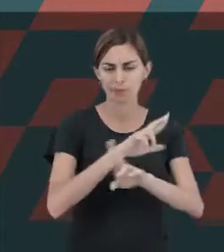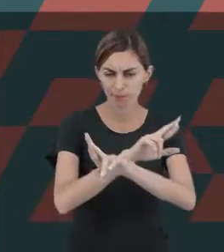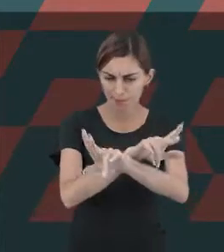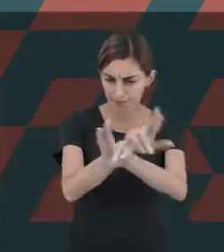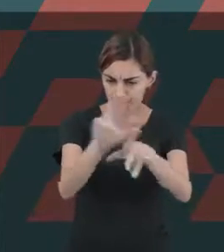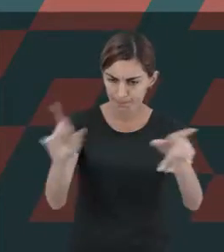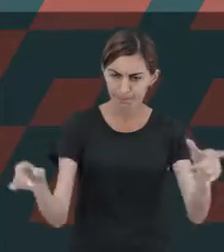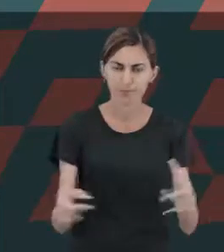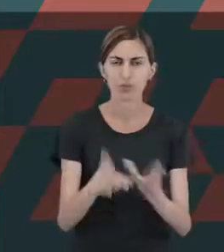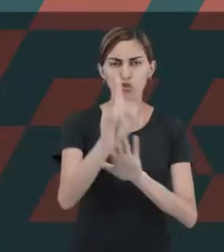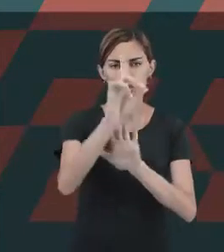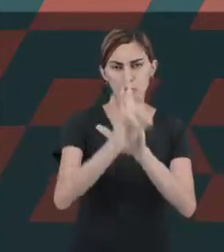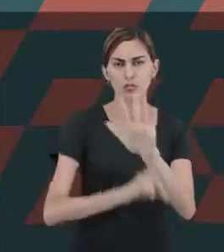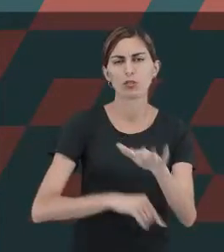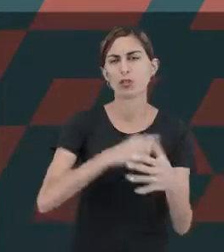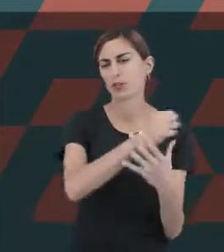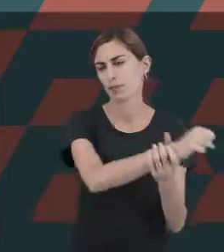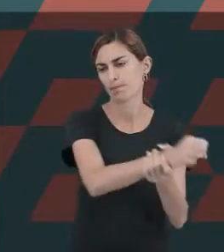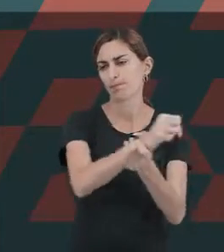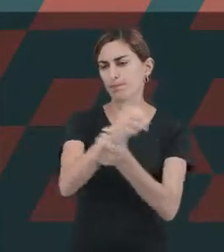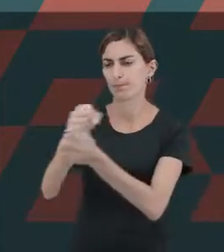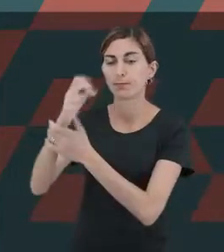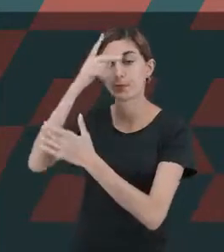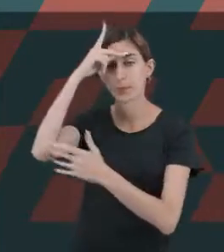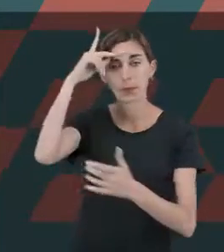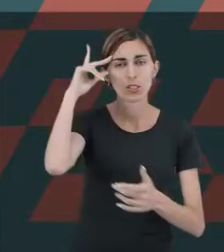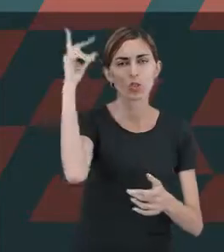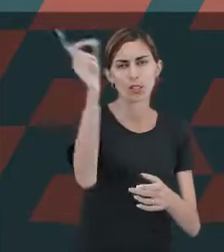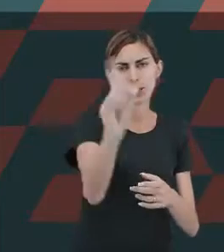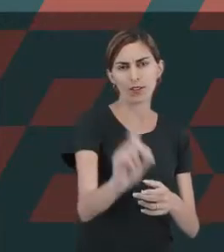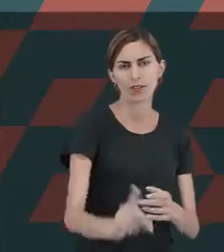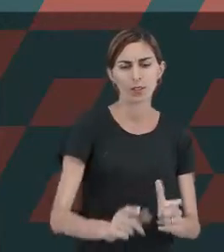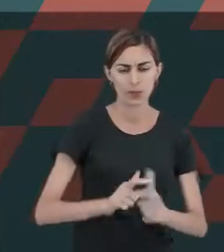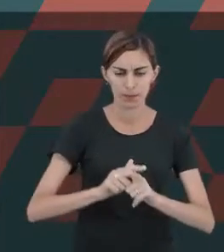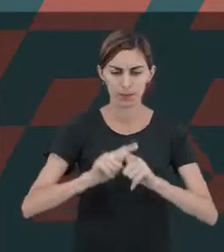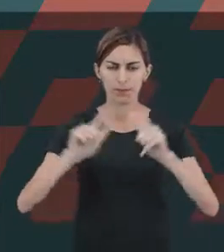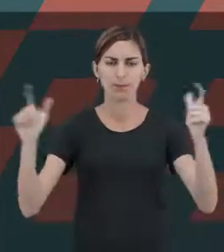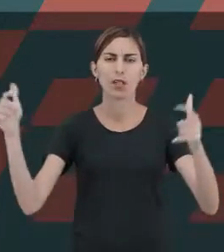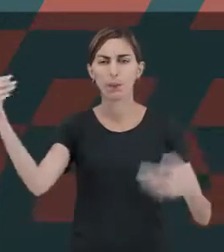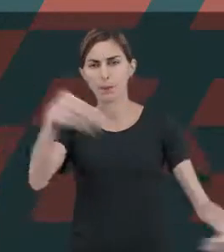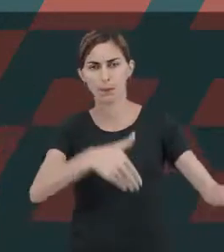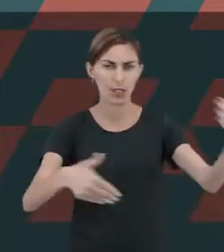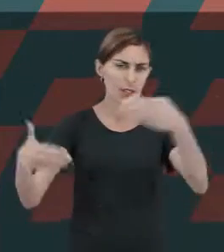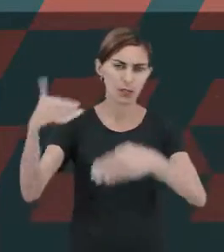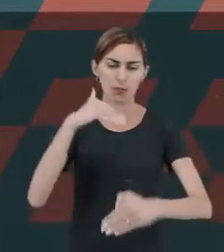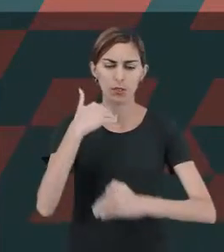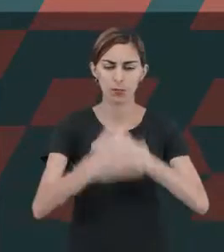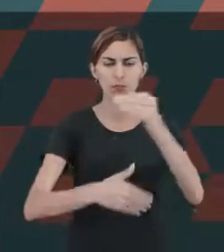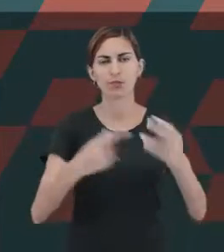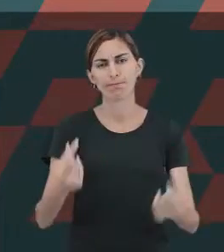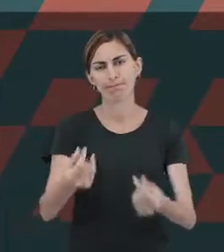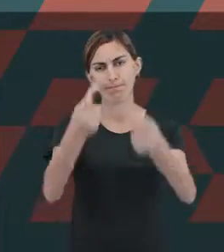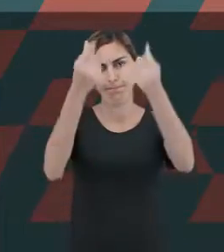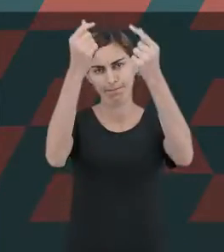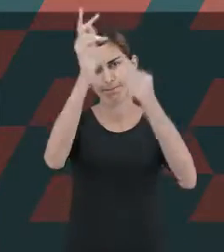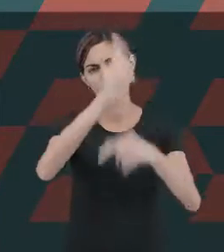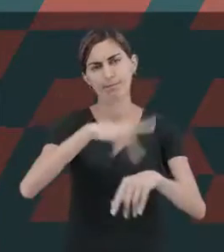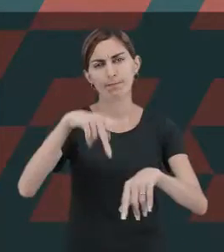foram garantidos e as pessoas com deficiência tiveram maior participação no processo econômico do